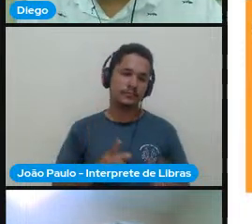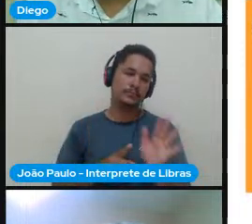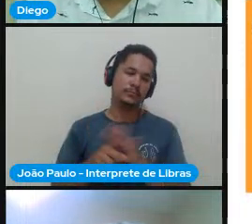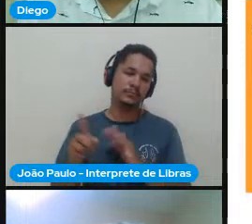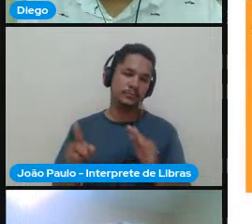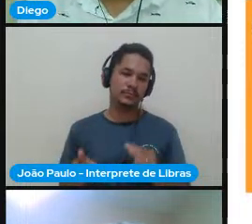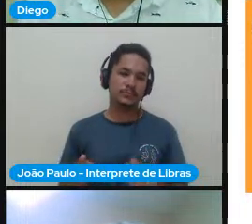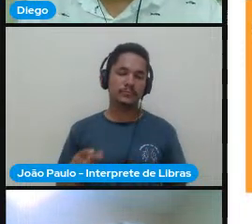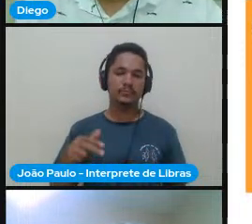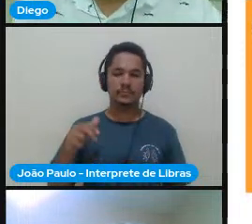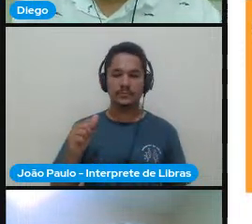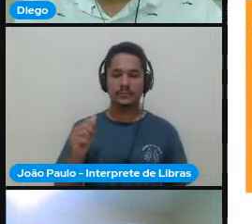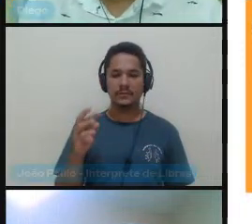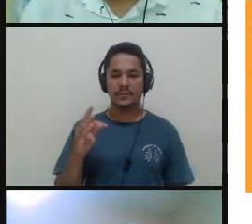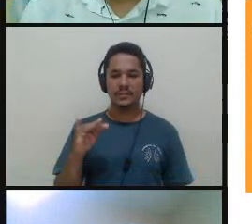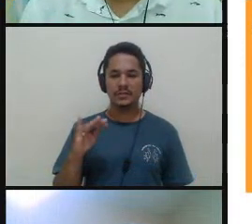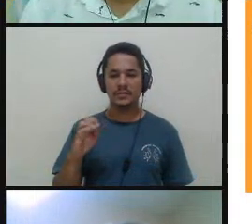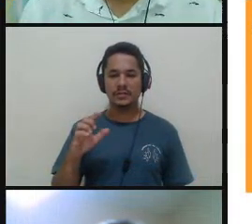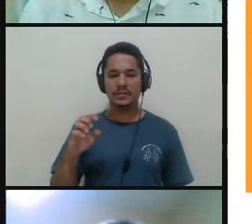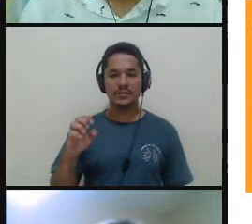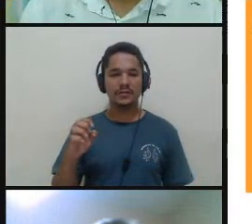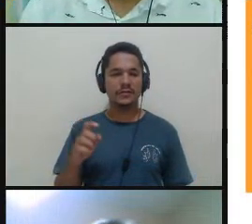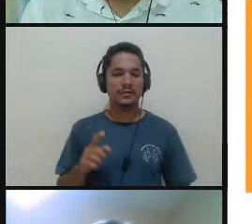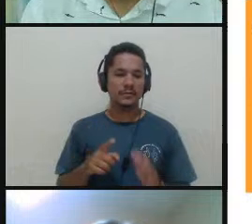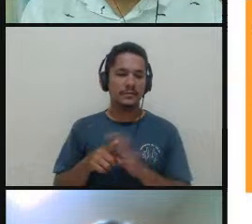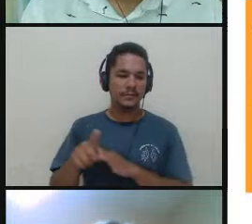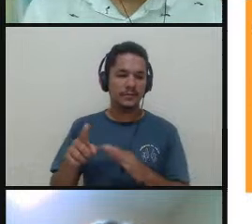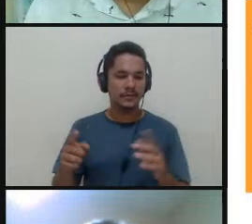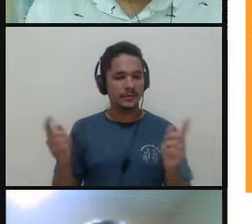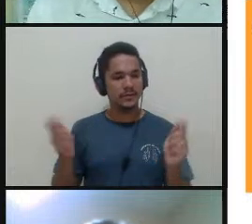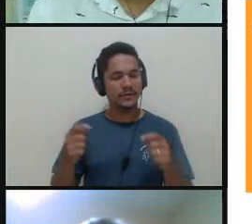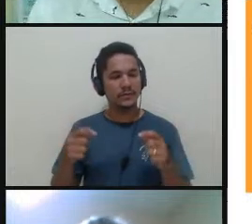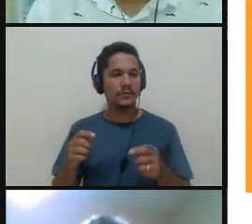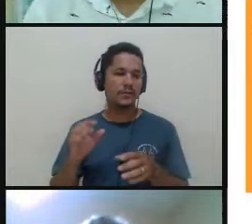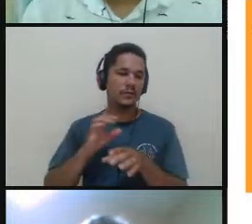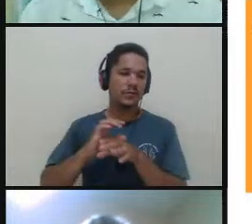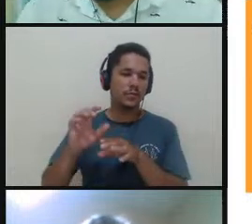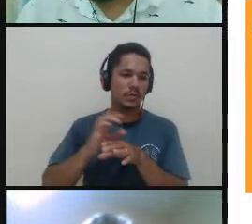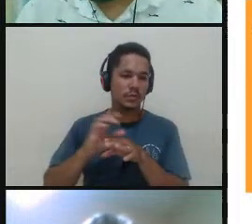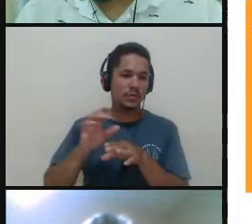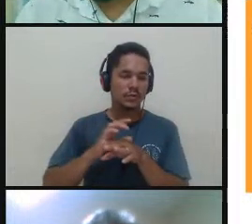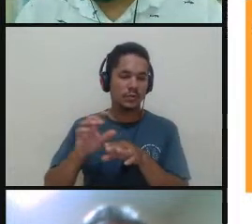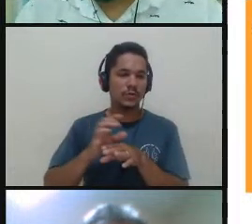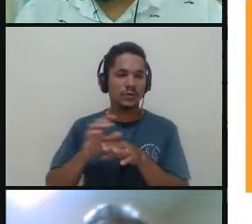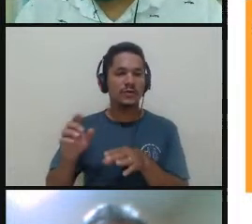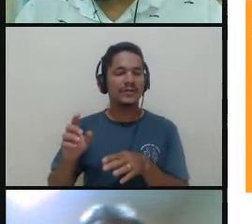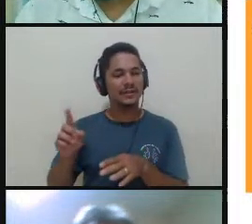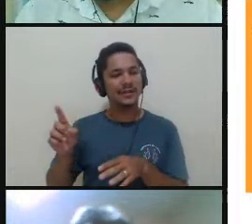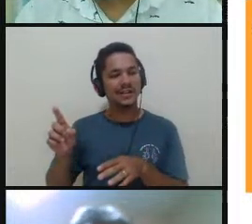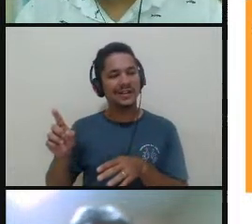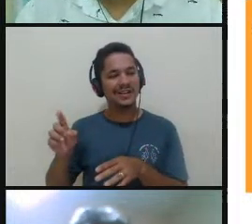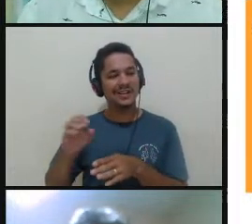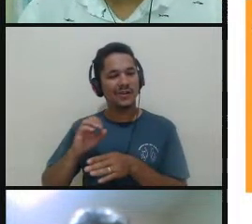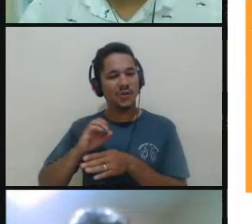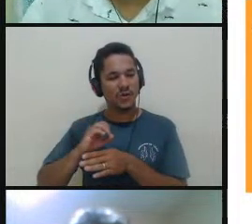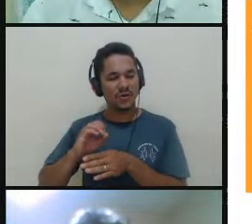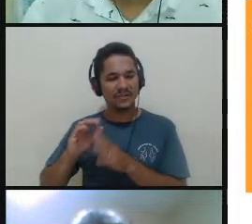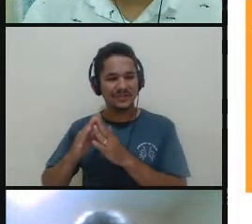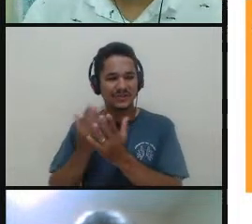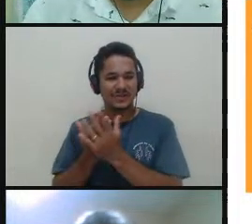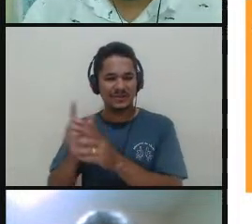a Natiela, ela pergunta se ela pode participar do curso transista, tendo em vista que a escola já escolheu outras três.